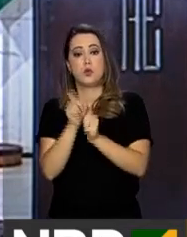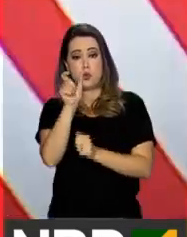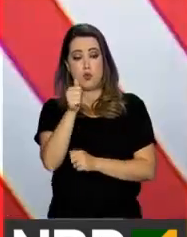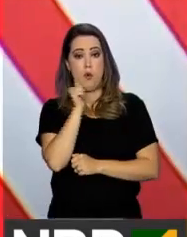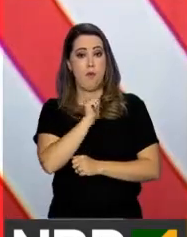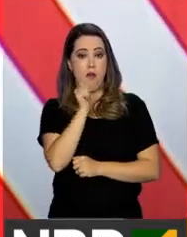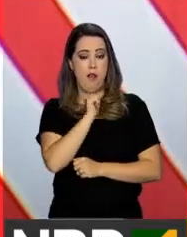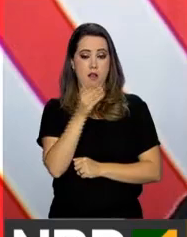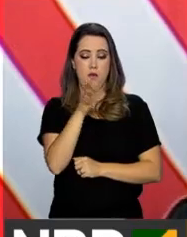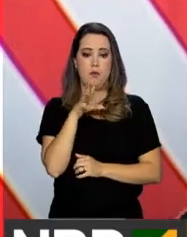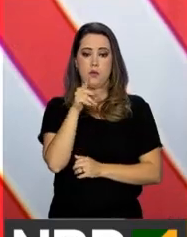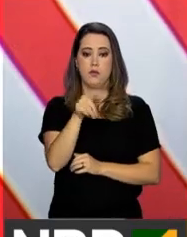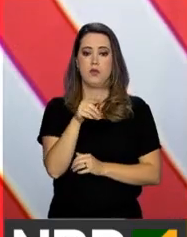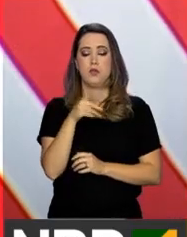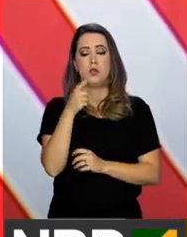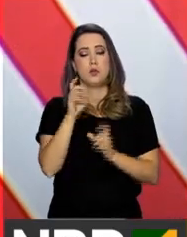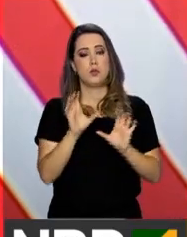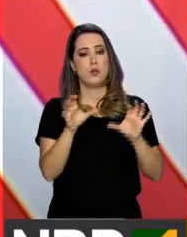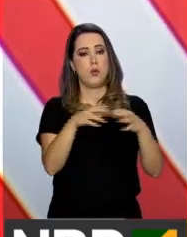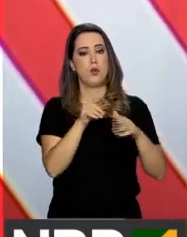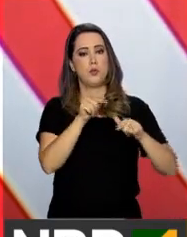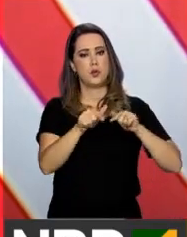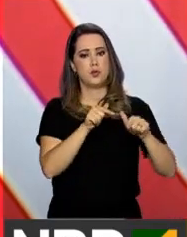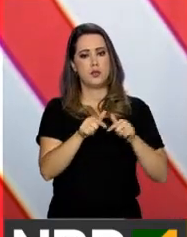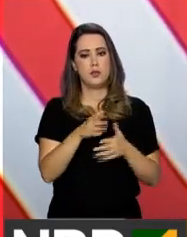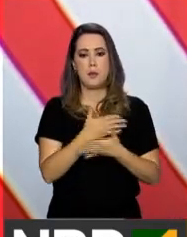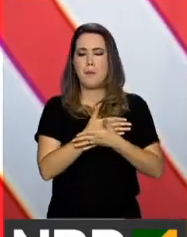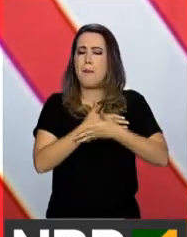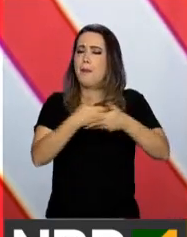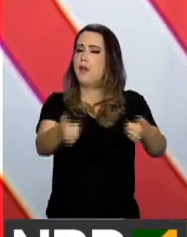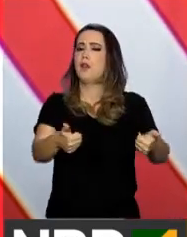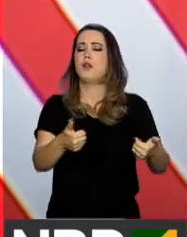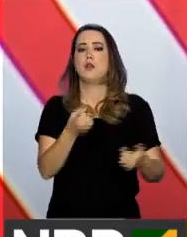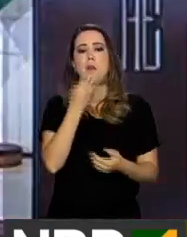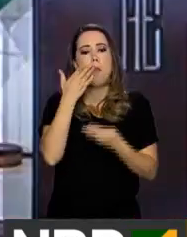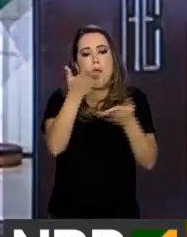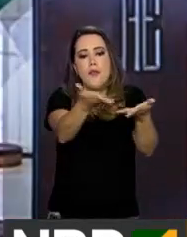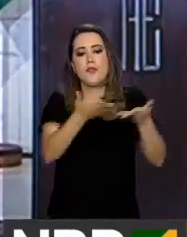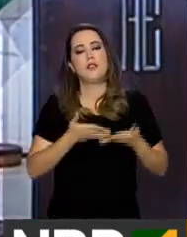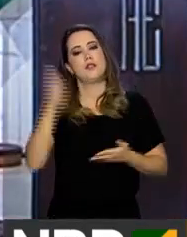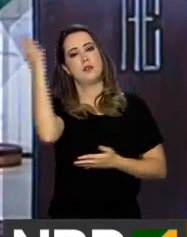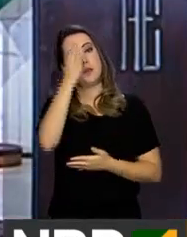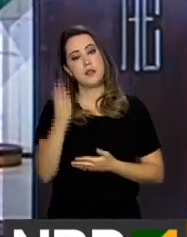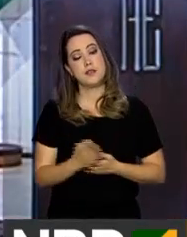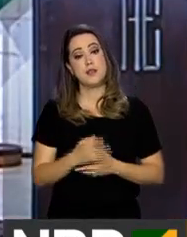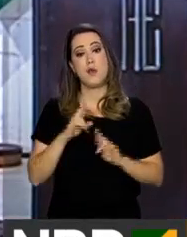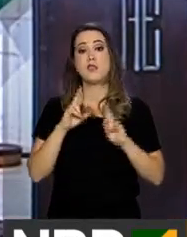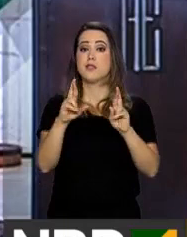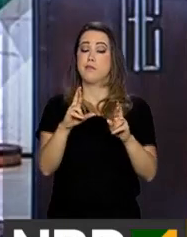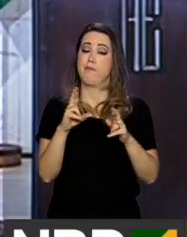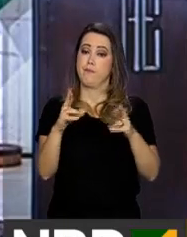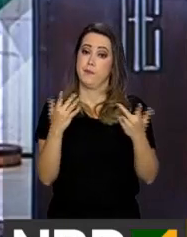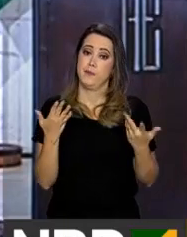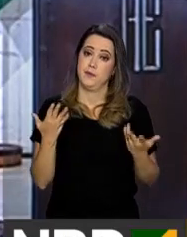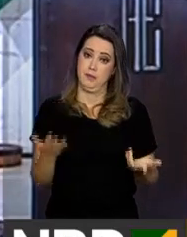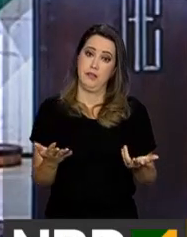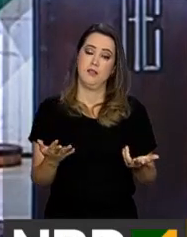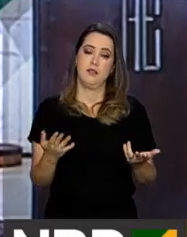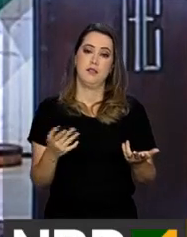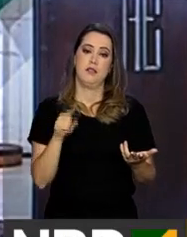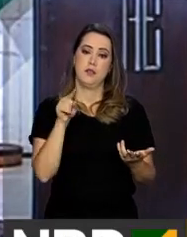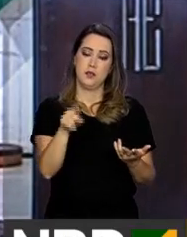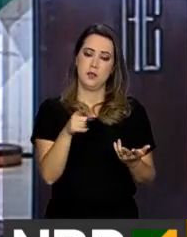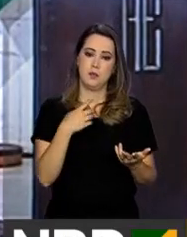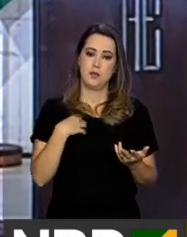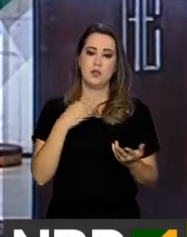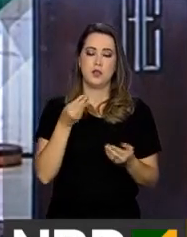Pence e a toda a sua delegação as melhores boas-vindas ao Brasil. Espero, naturalmente, que